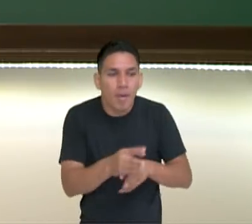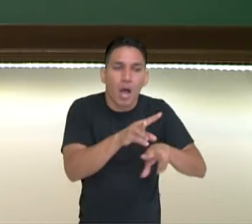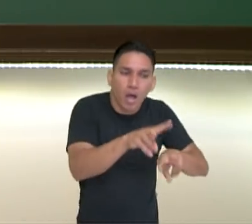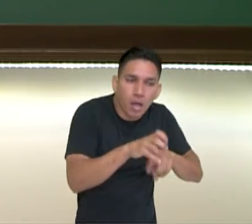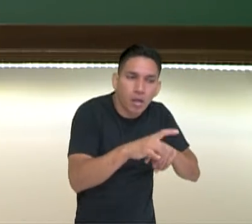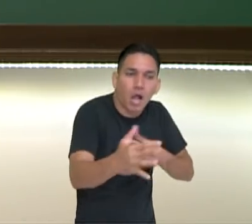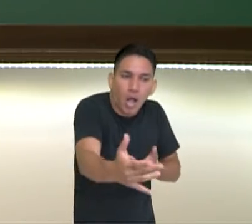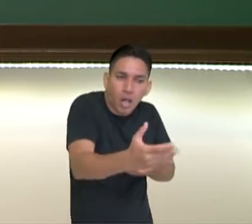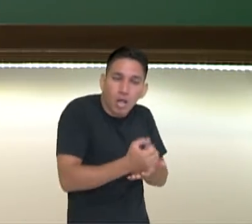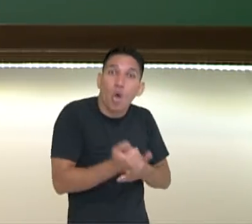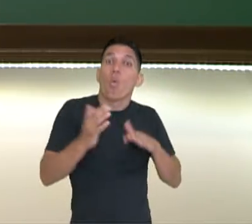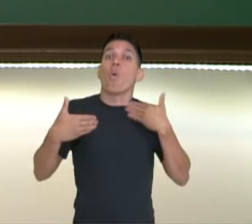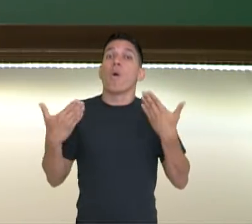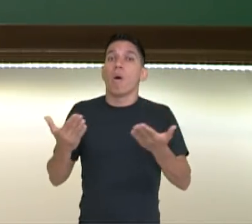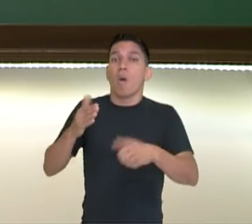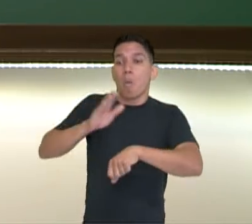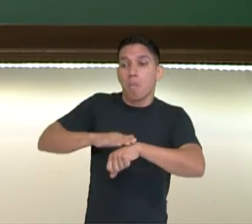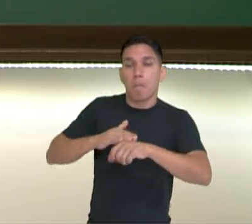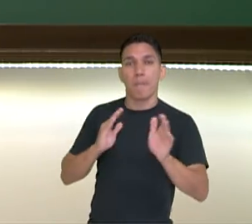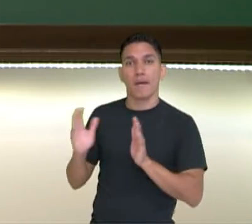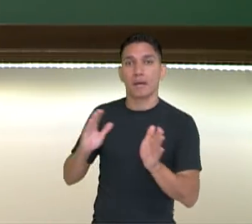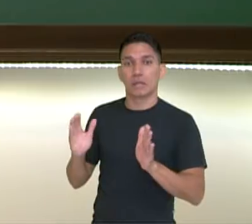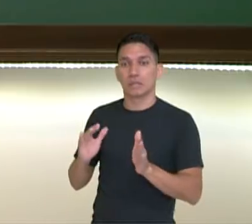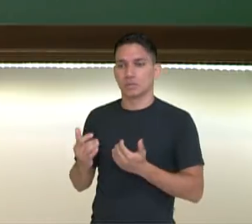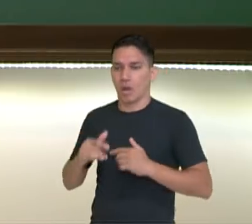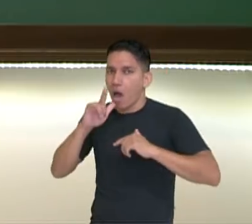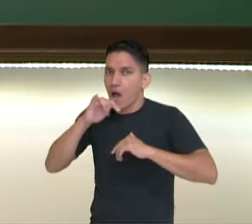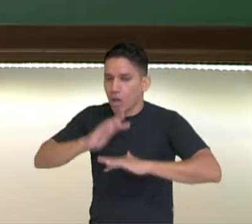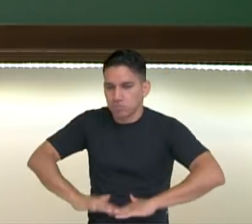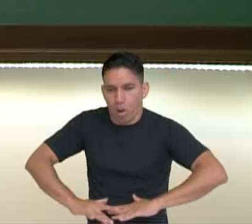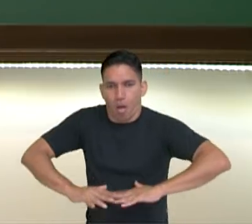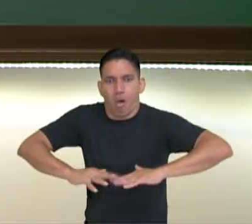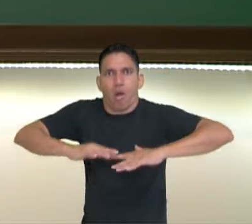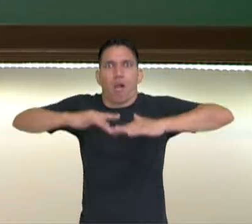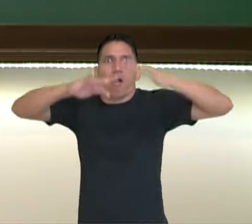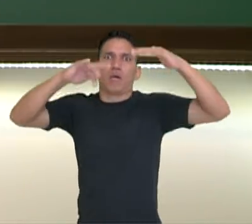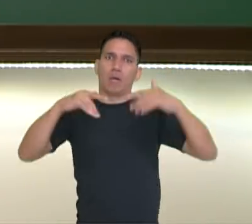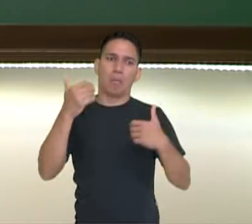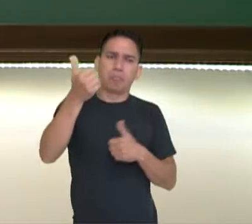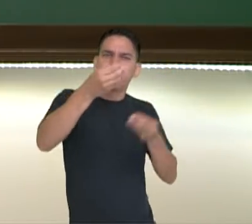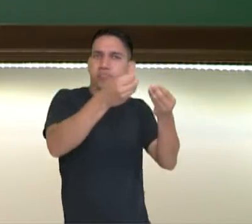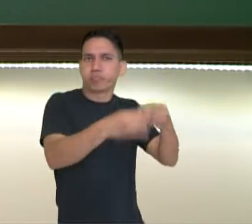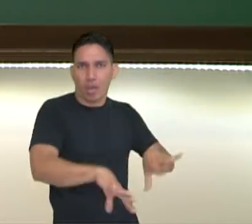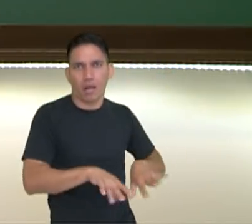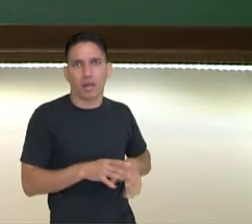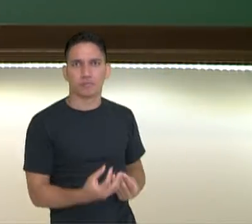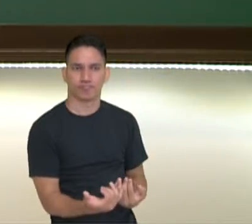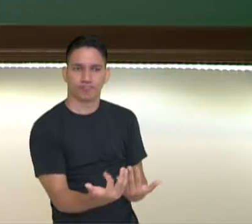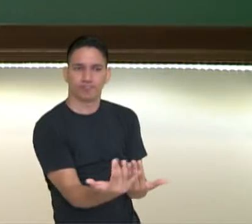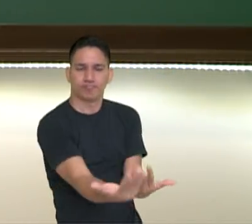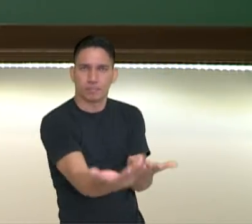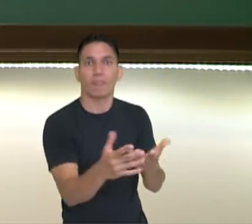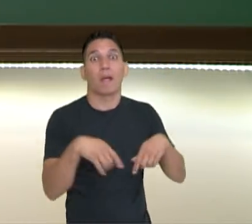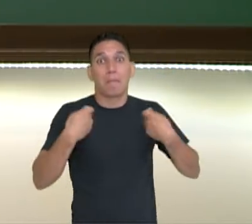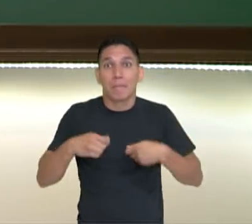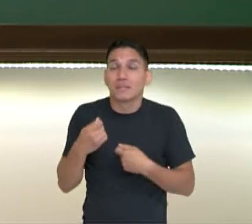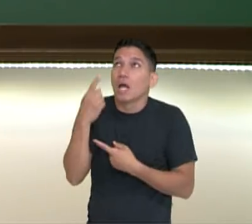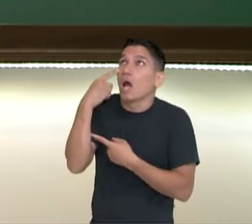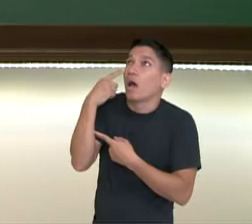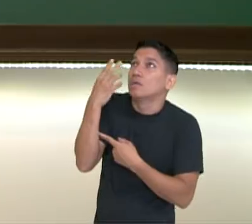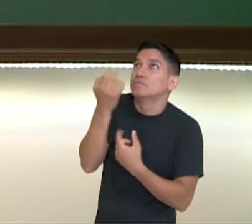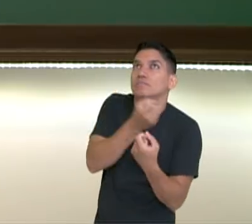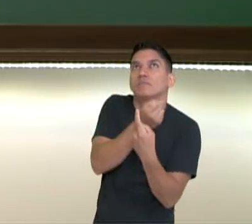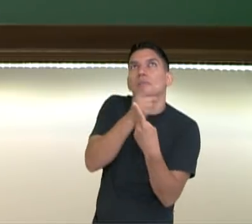das enchentes, que poderiam destruir a colheita, qual que era o período da seca. Então, eles precisavam fazer essa contagem. E